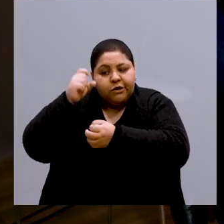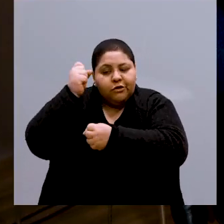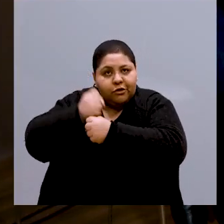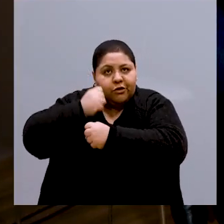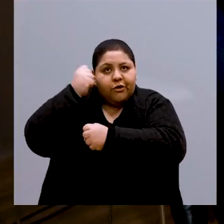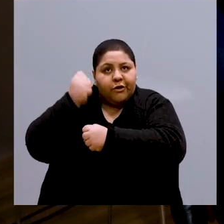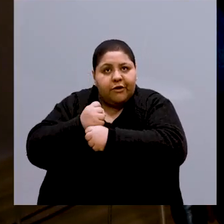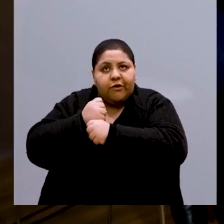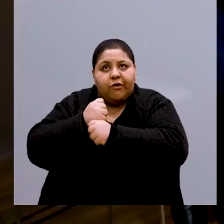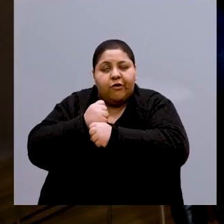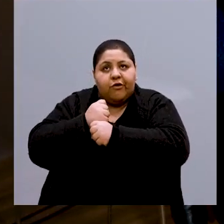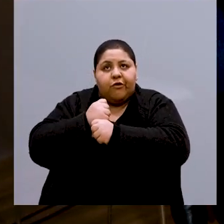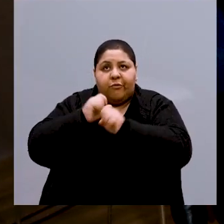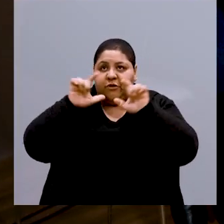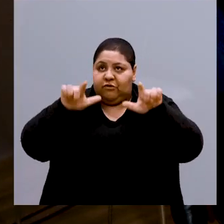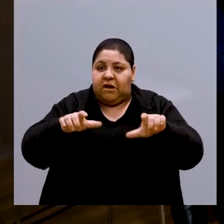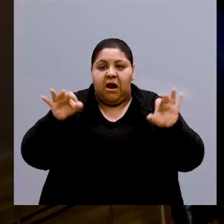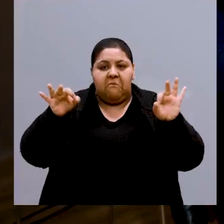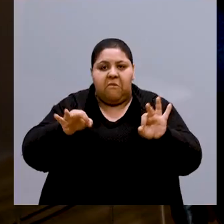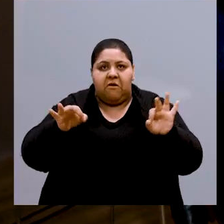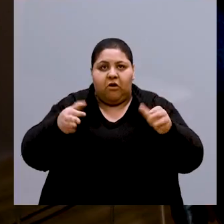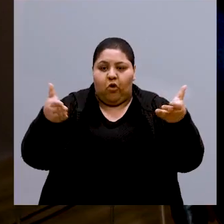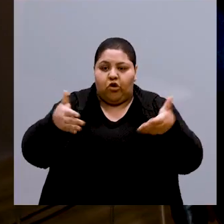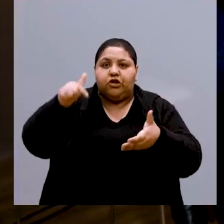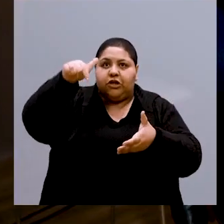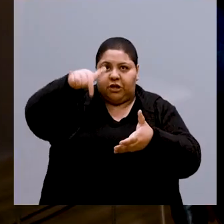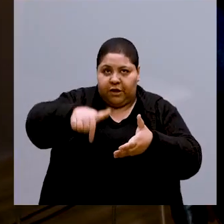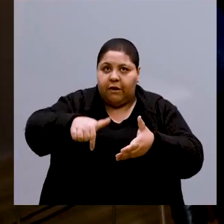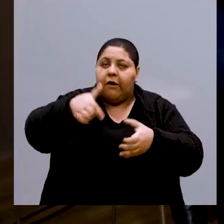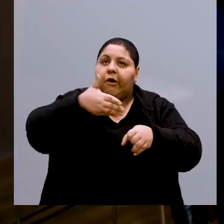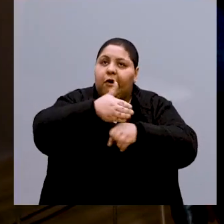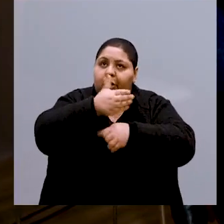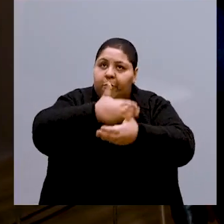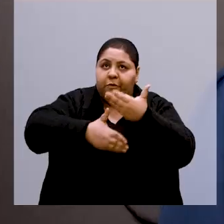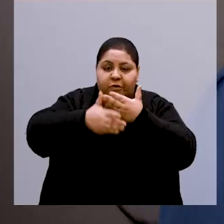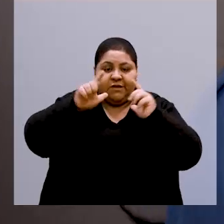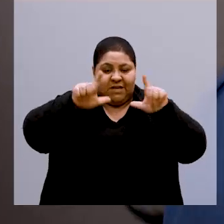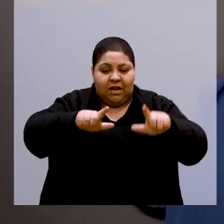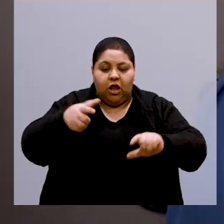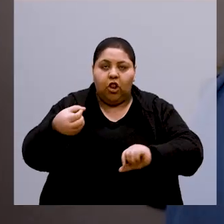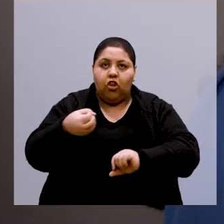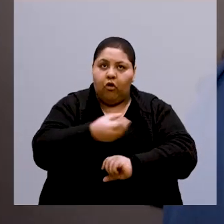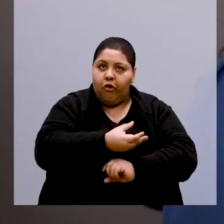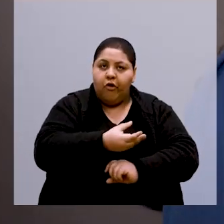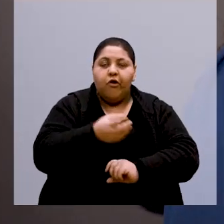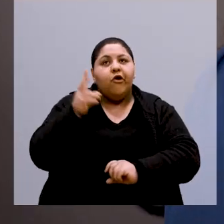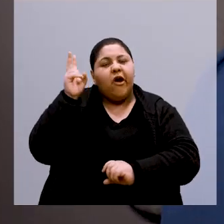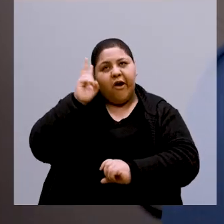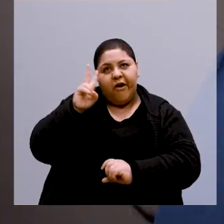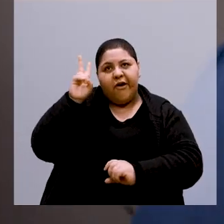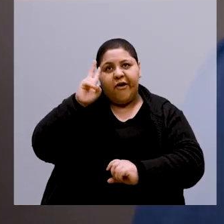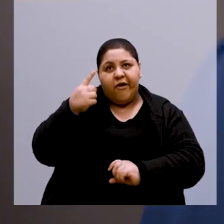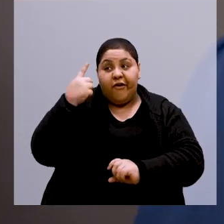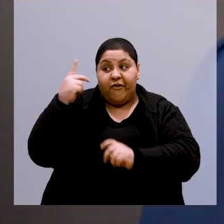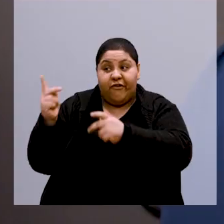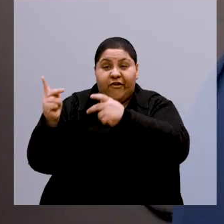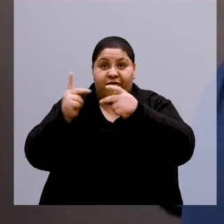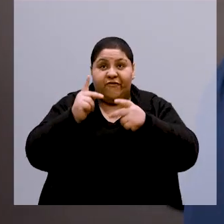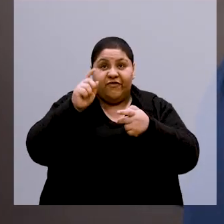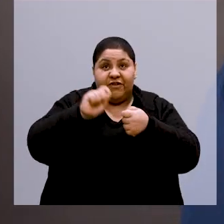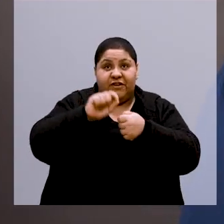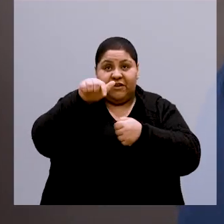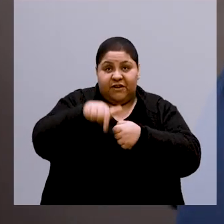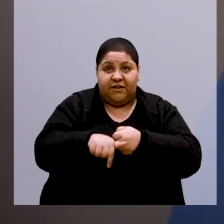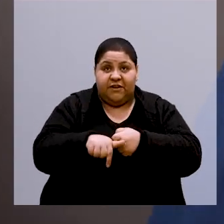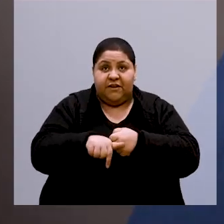da obra para esse lugar maravilhoso, inclusive onde nós estamos agora, né, para toda essa ala nova. Eu me lembro muito de uma visita que